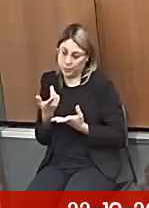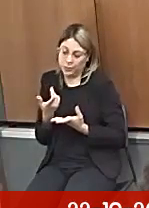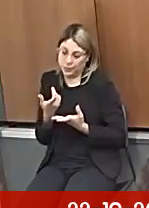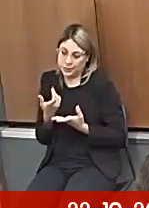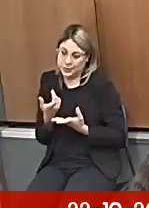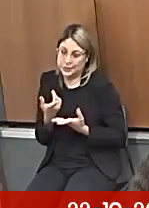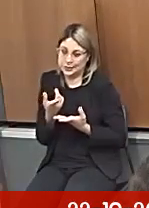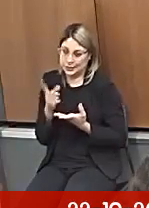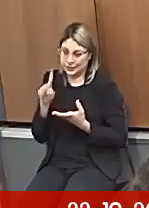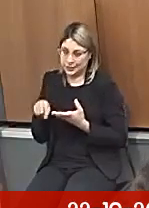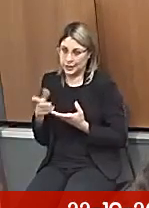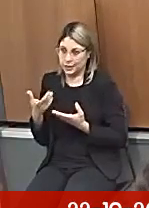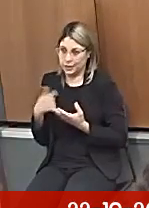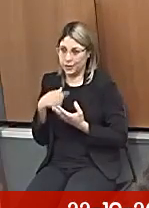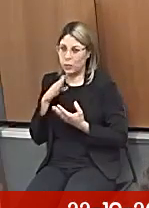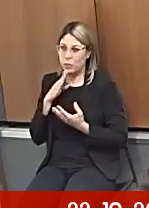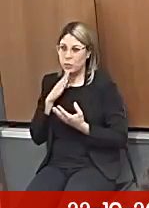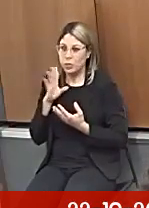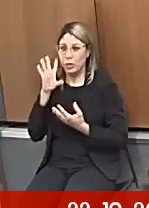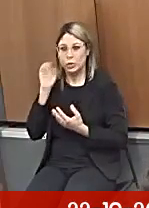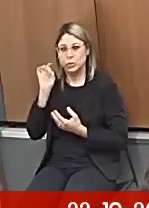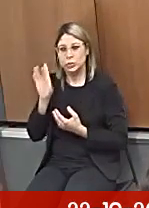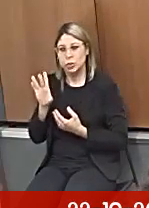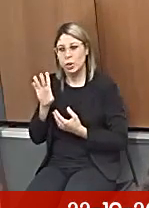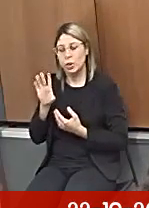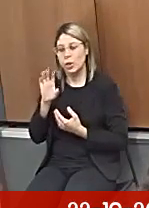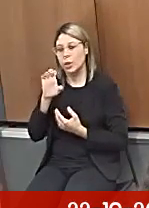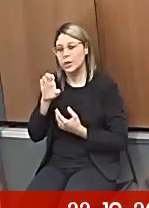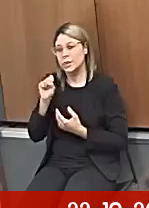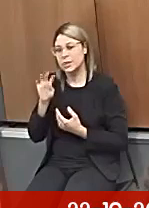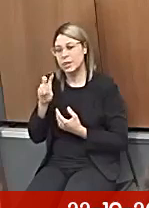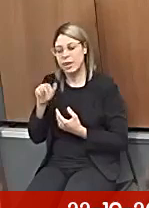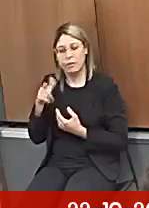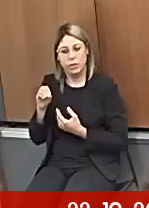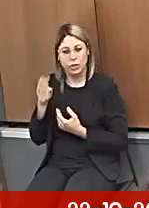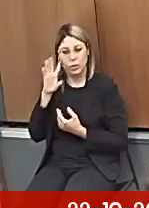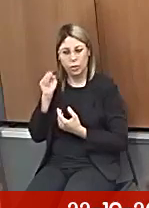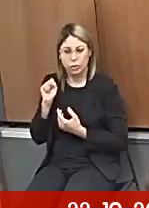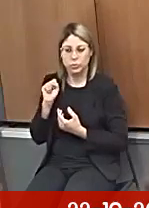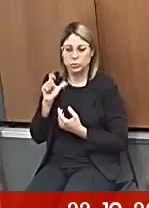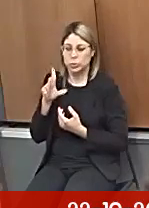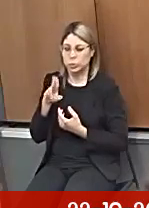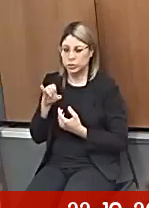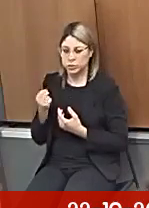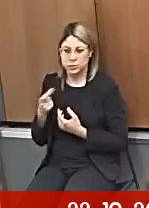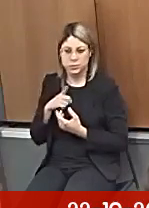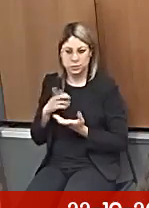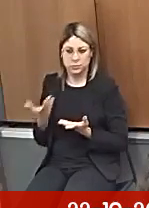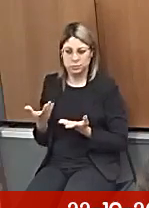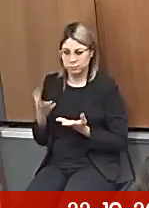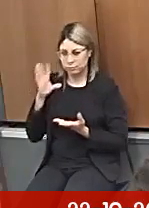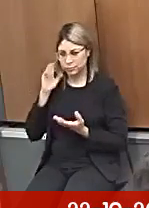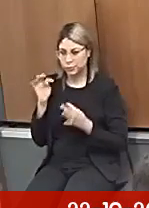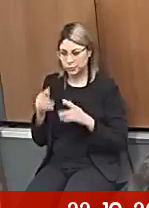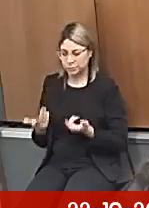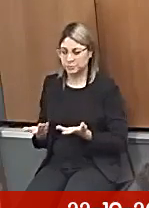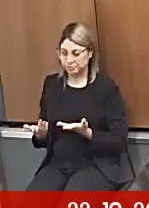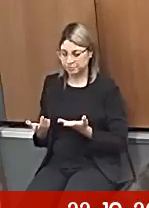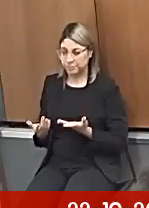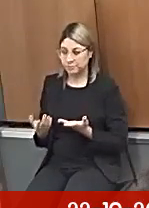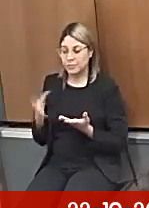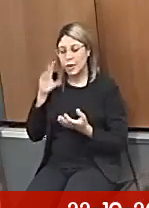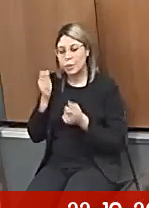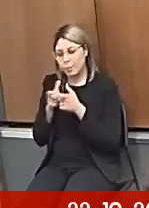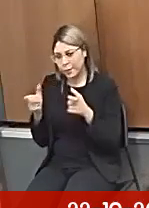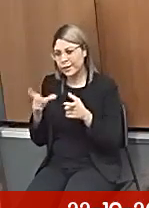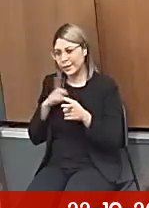na família, que eu acho que eu conheço é o único doutor Estevam, não sei a Carla, mas... Dr. Luiz Renato, eu sei que tem um caso na família. Ainda a